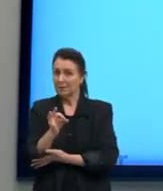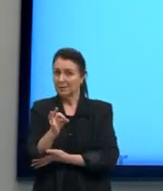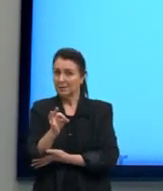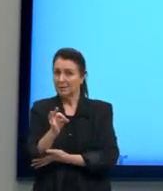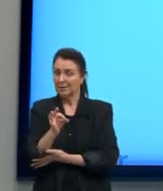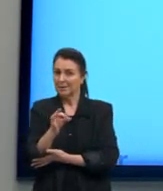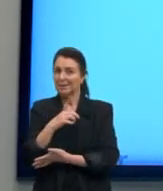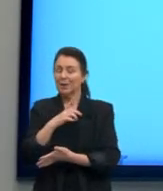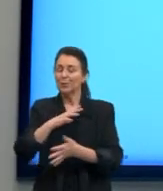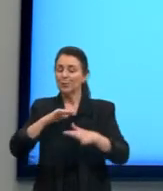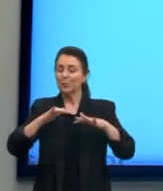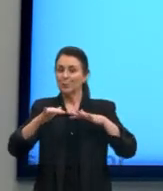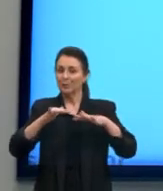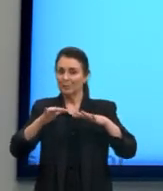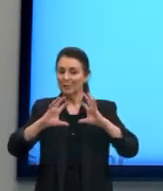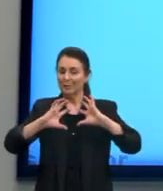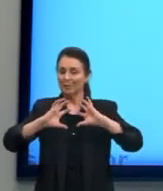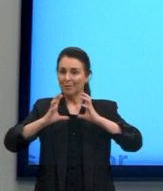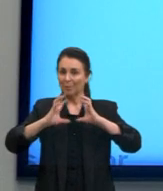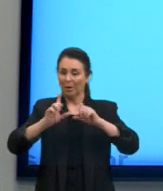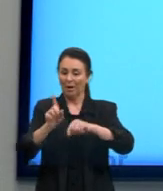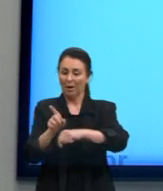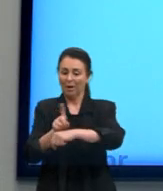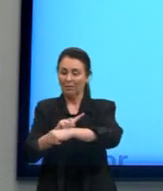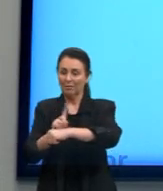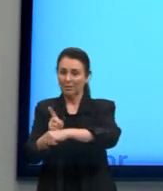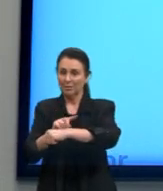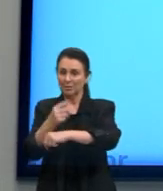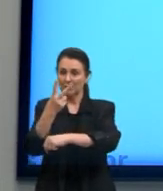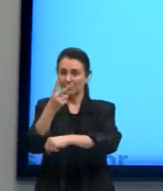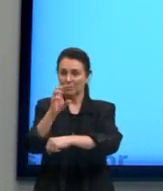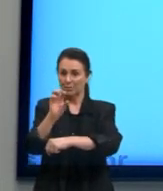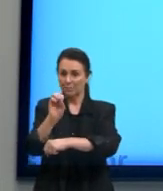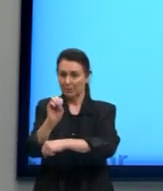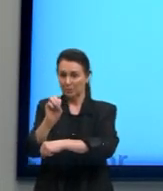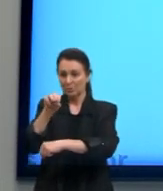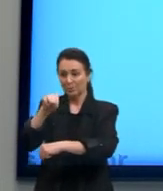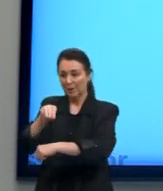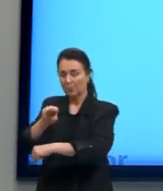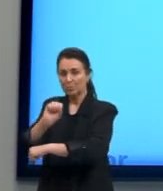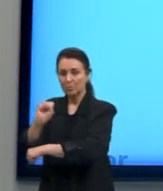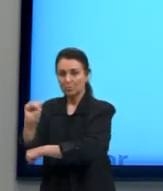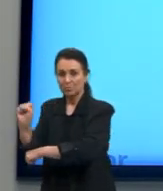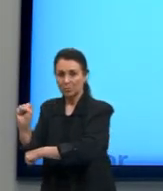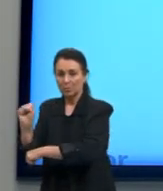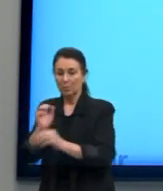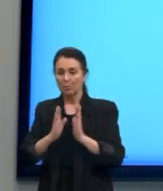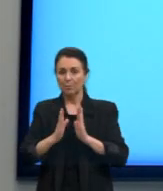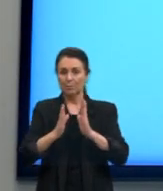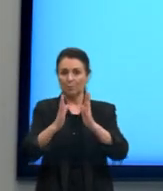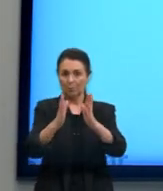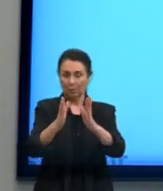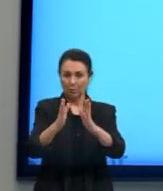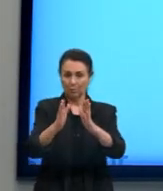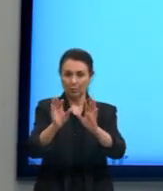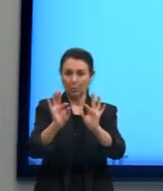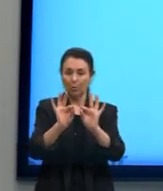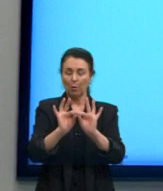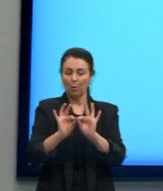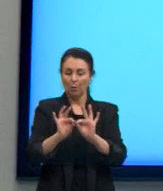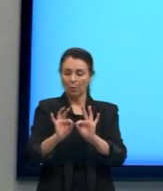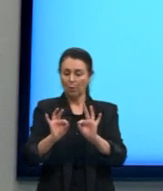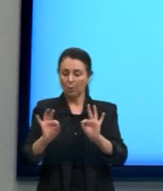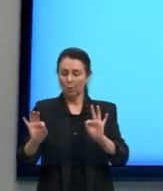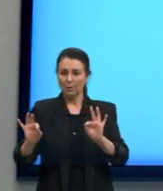descrevendo um movimento né de uma bola velocidade é 20 metros por segundo temos o que módulo horizontal